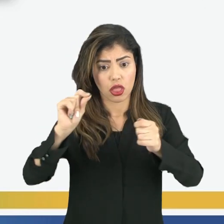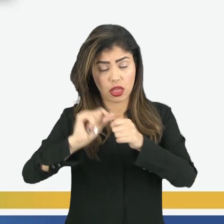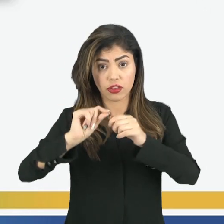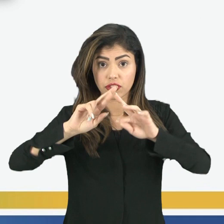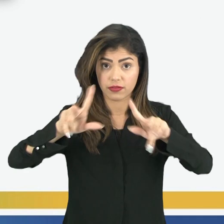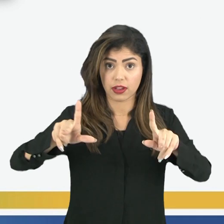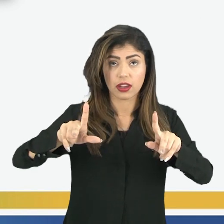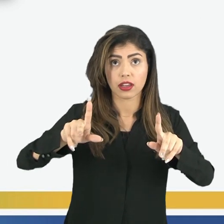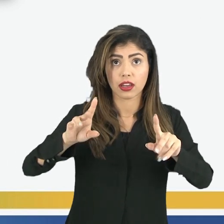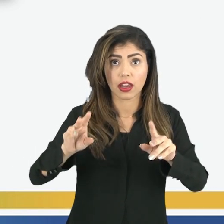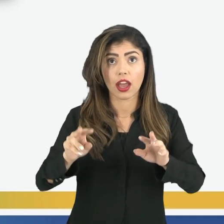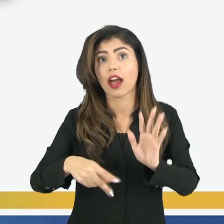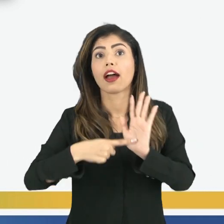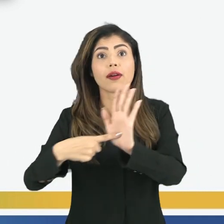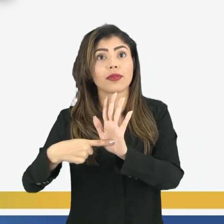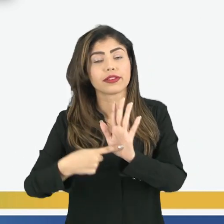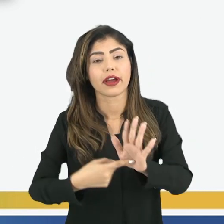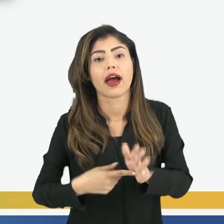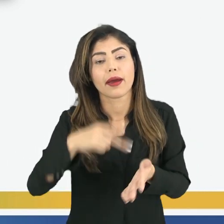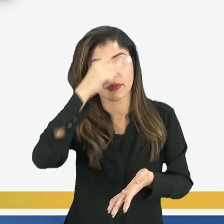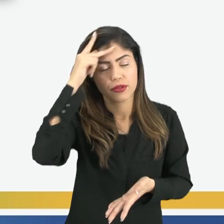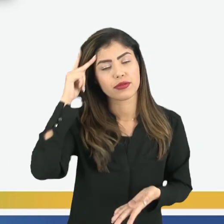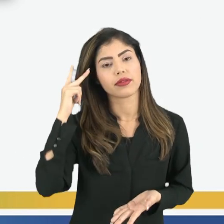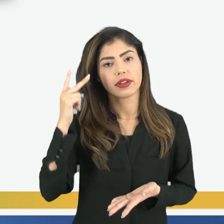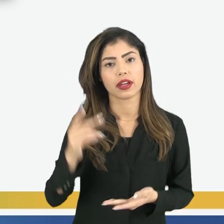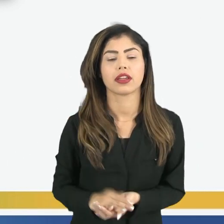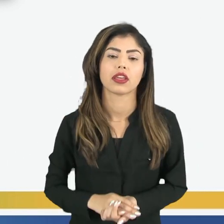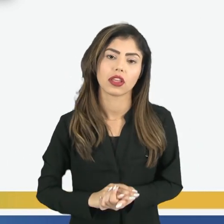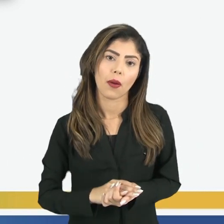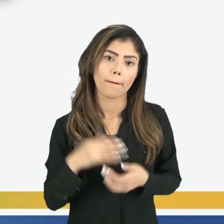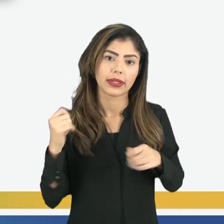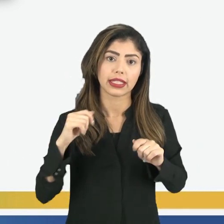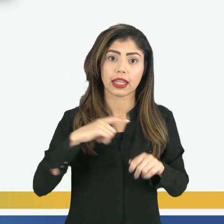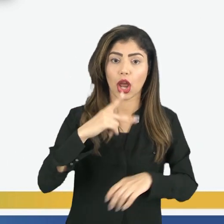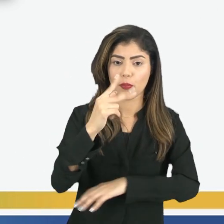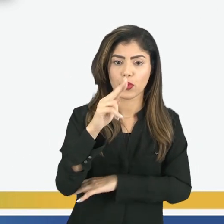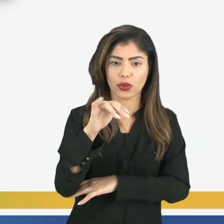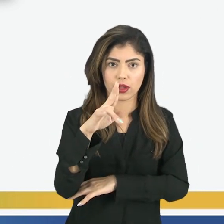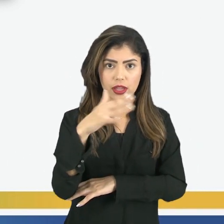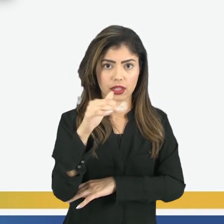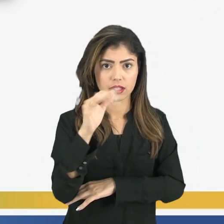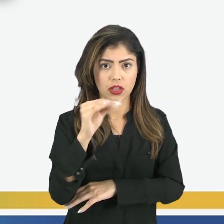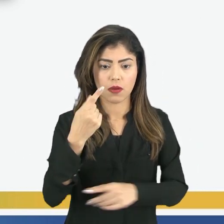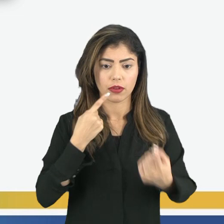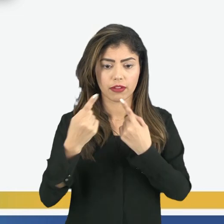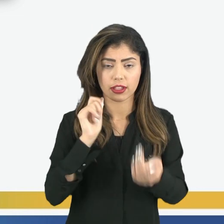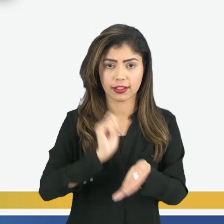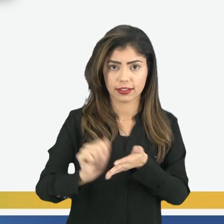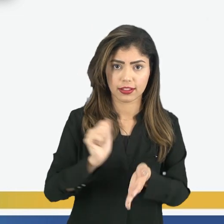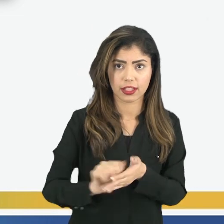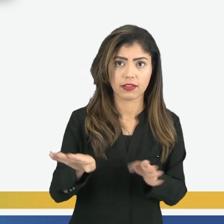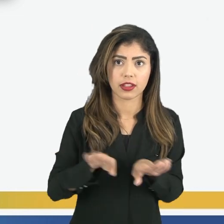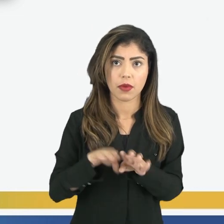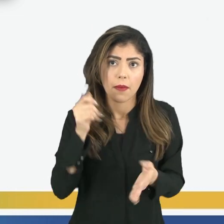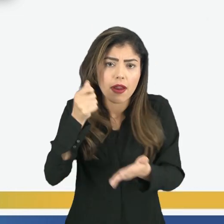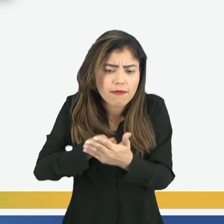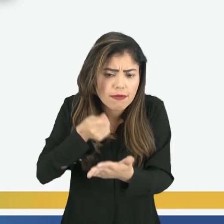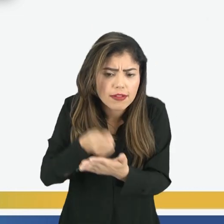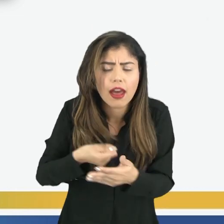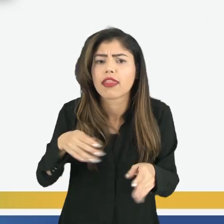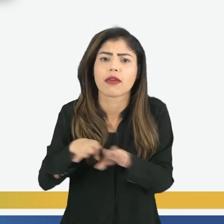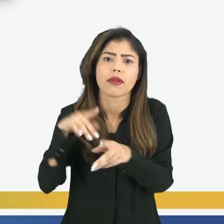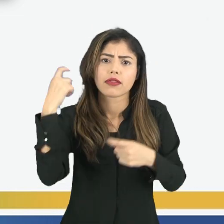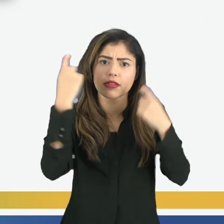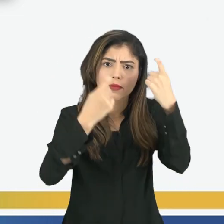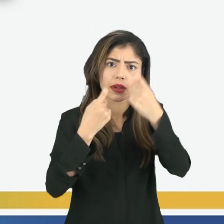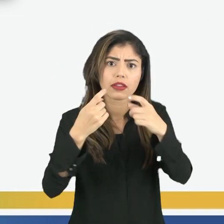diferença para definir o herdeiro. Uma pontuação adequada, ela é essencial para a comunicação escrita e para reforçar o sentido